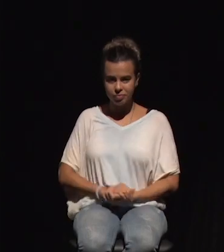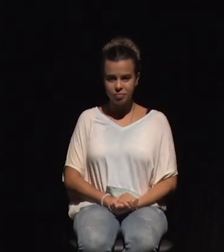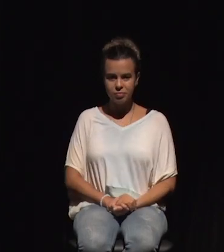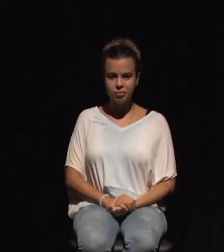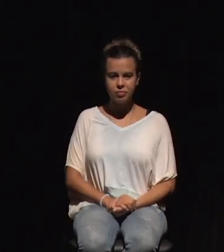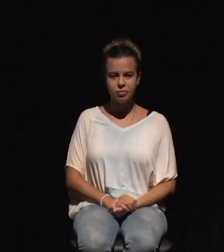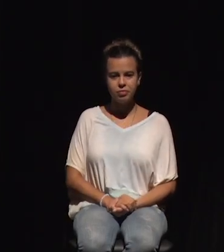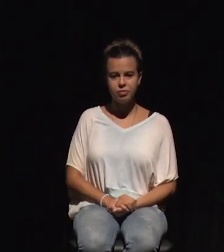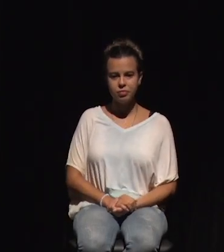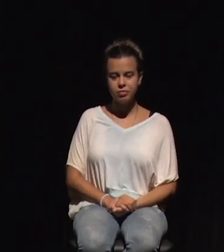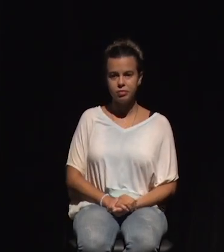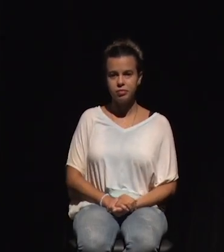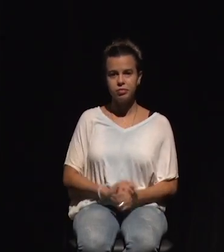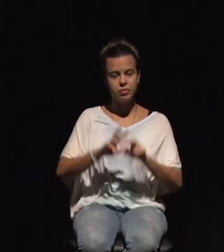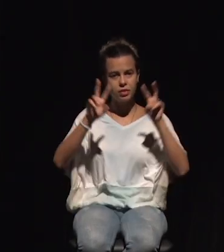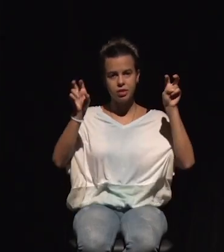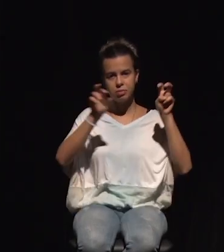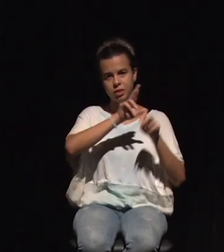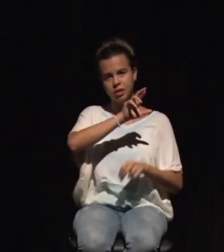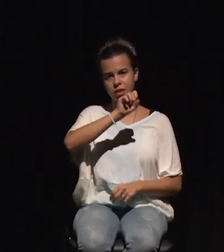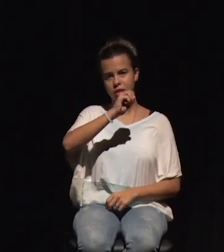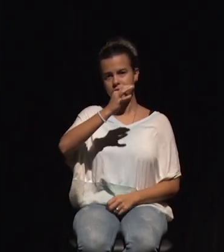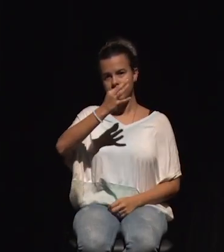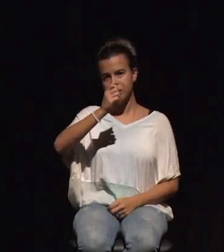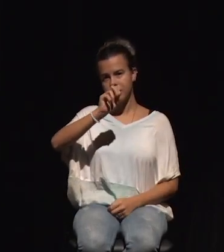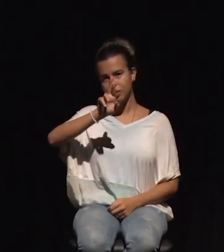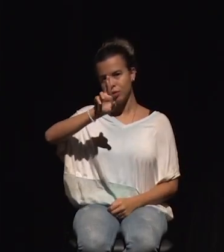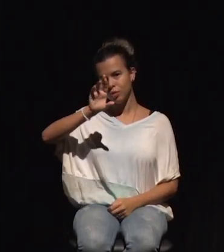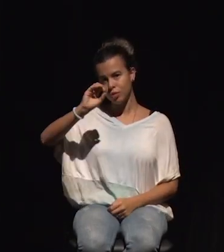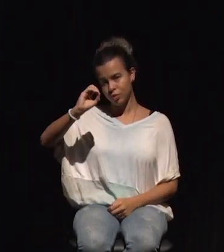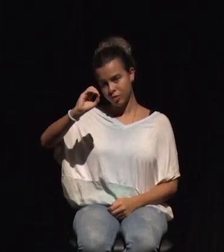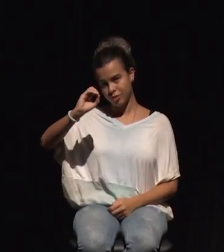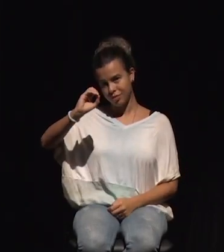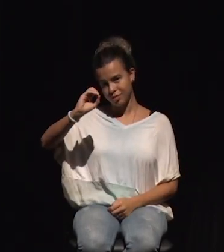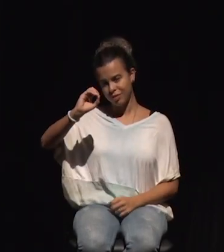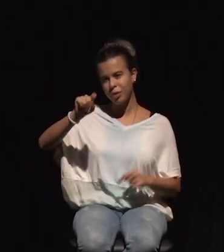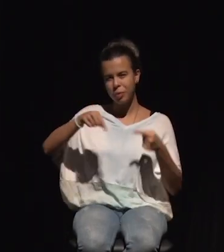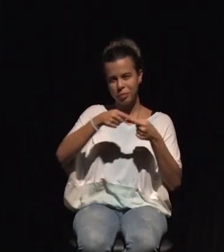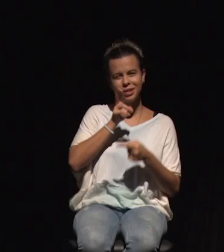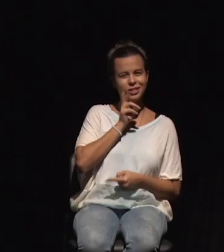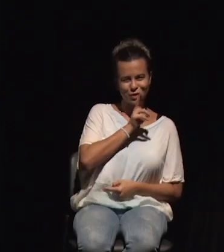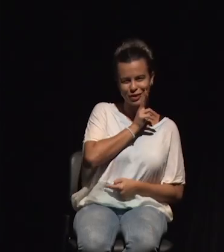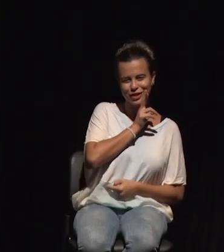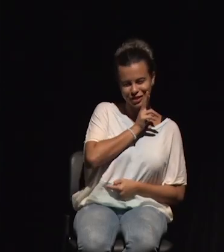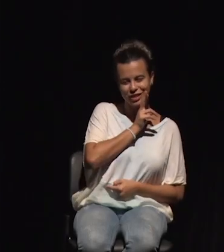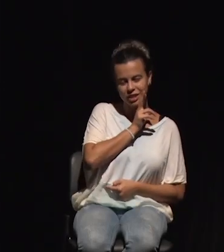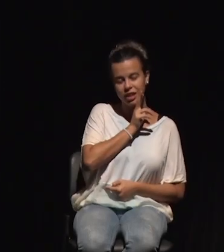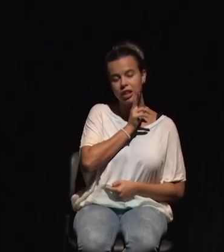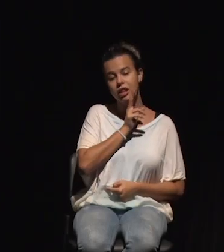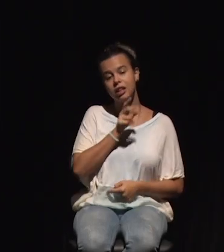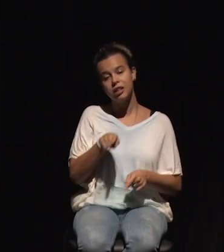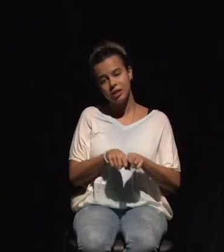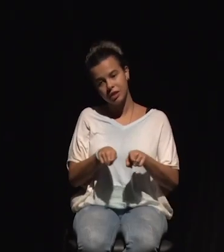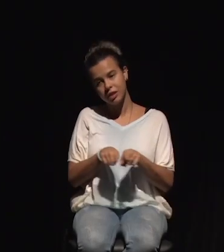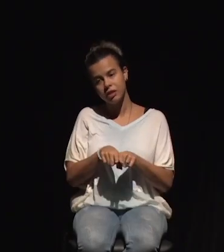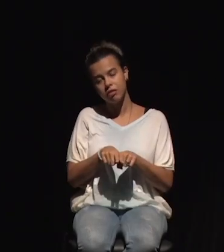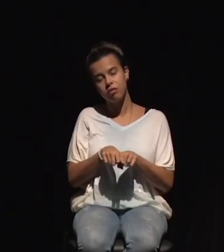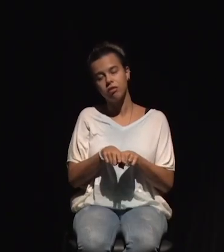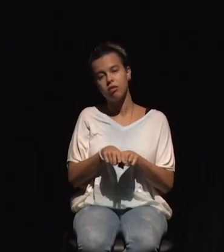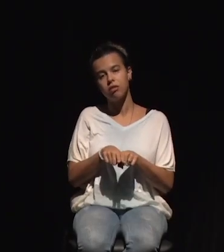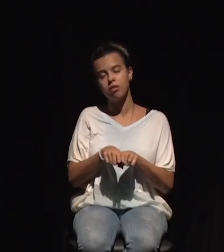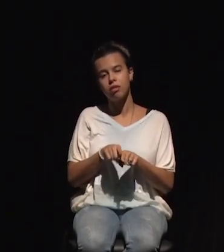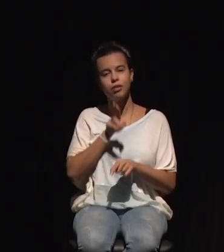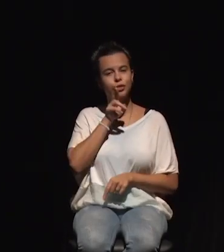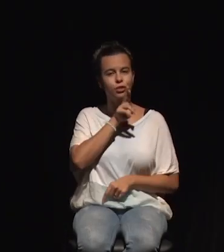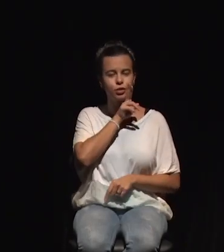não se chama restauro porque é bom resultado teve um restaurante a princípio né é um